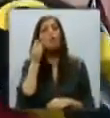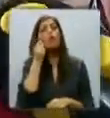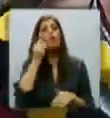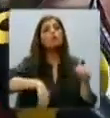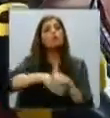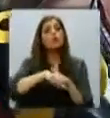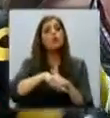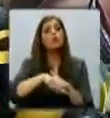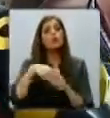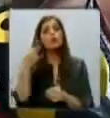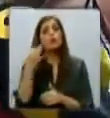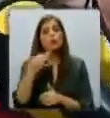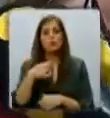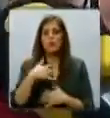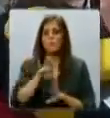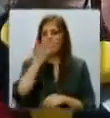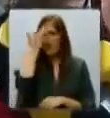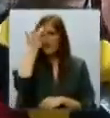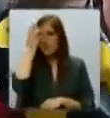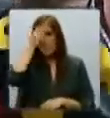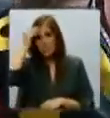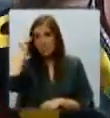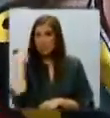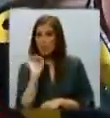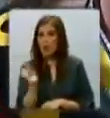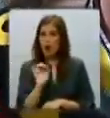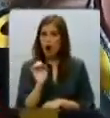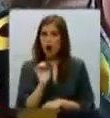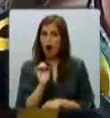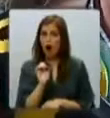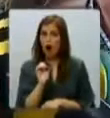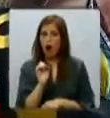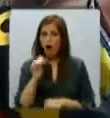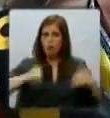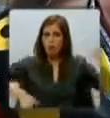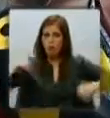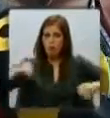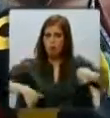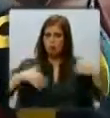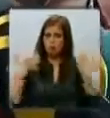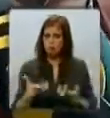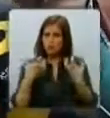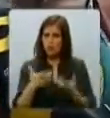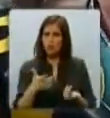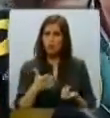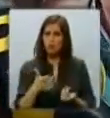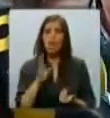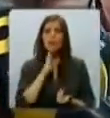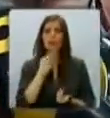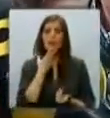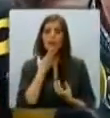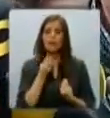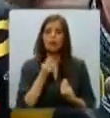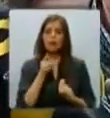está o jogo do porto animicamente Mas não é fácil esquecer um resultado tão duro em poucos dias você vai depender muito